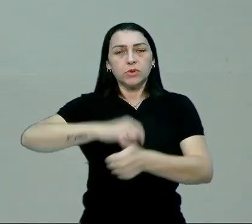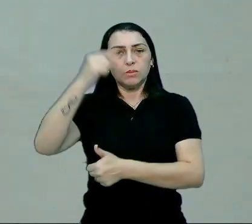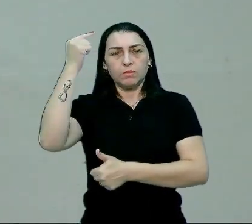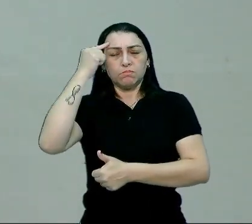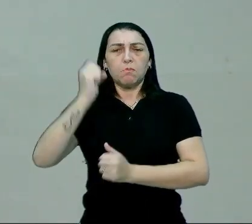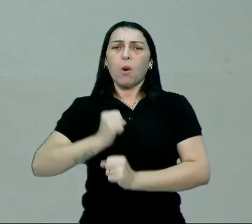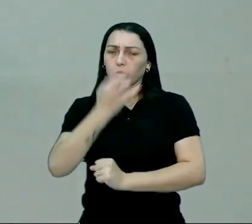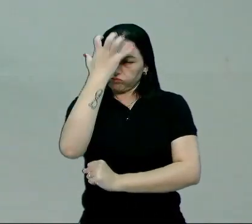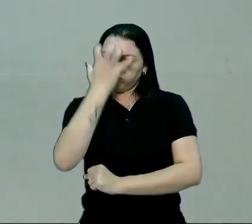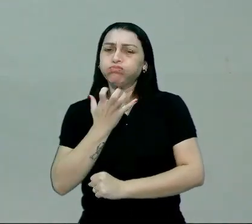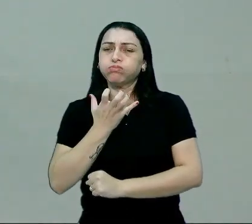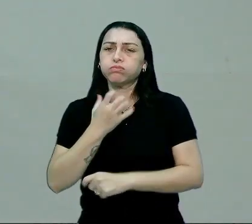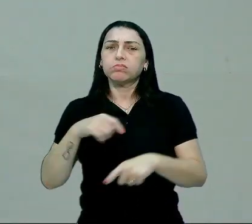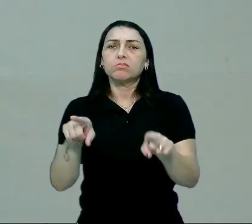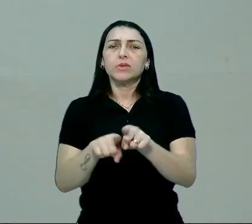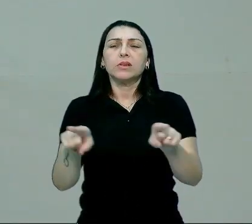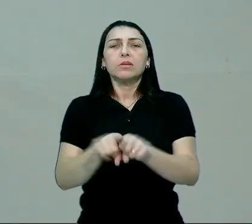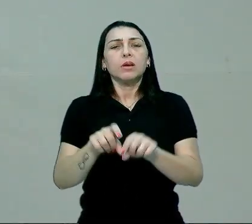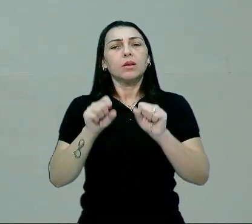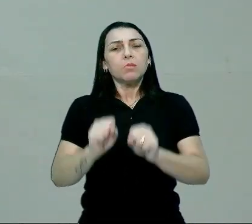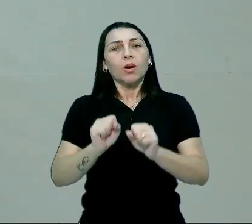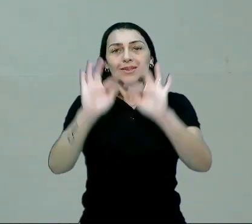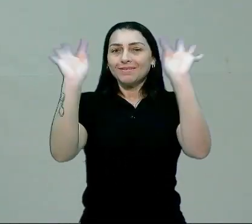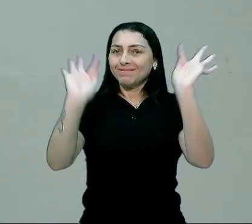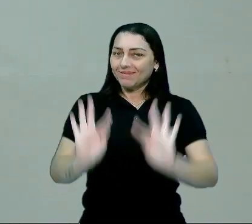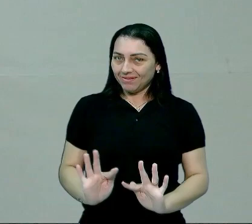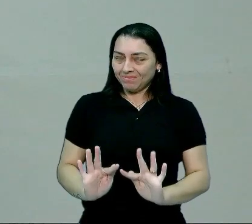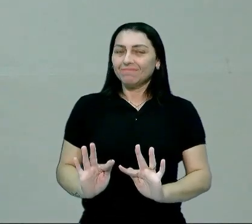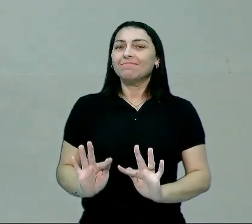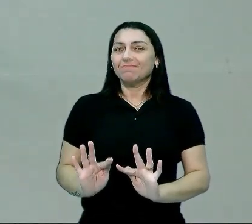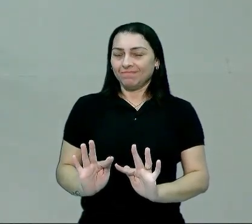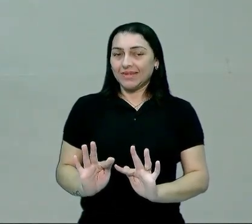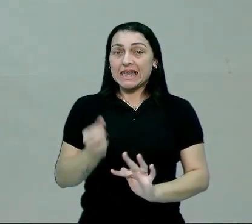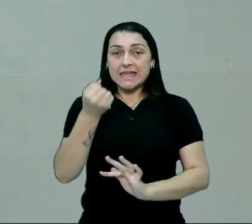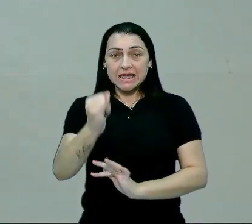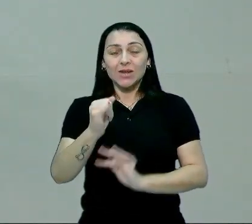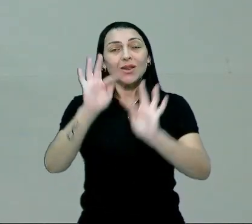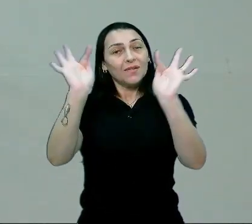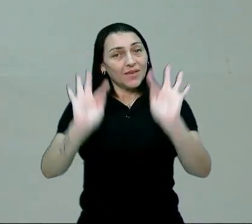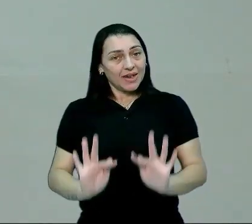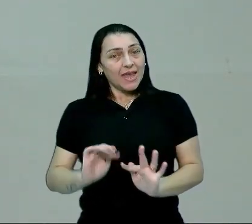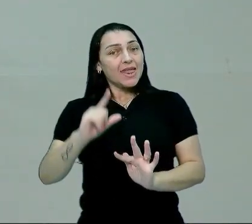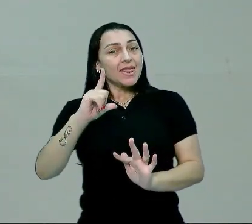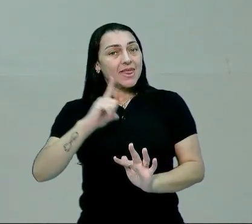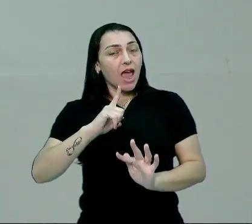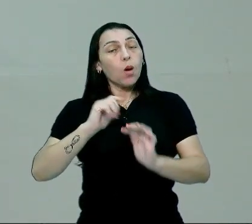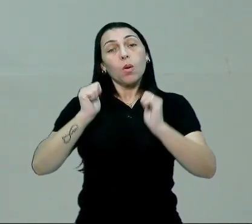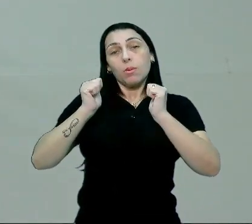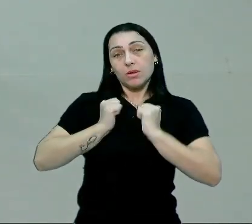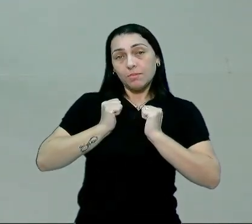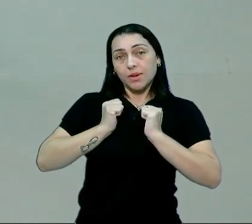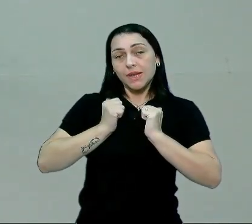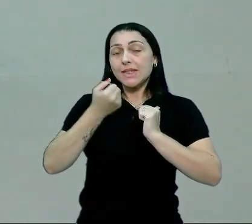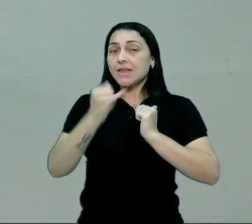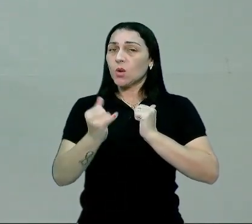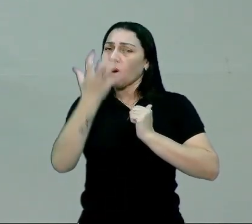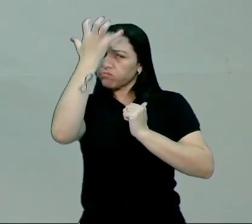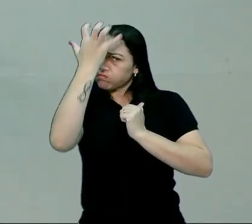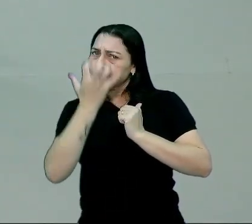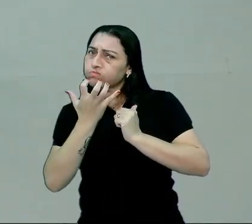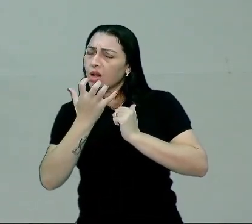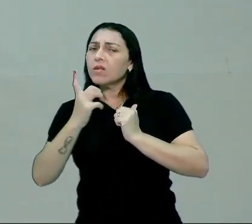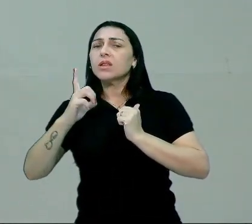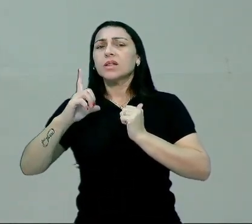a raiva, da mesma forma que pode vir a felicidade. Se eu estou feliz, eu tenho um tipo de comportamento. Se eu estou